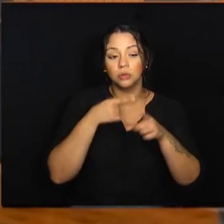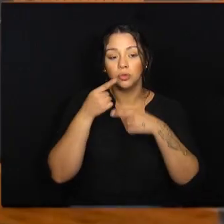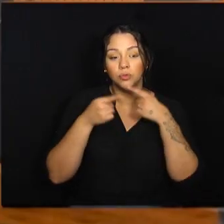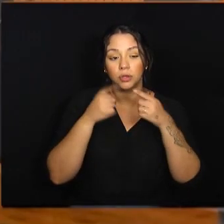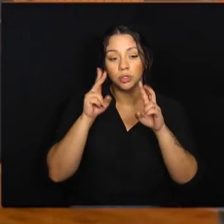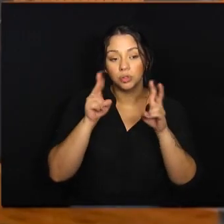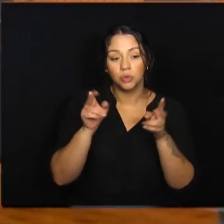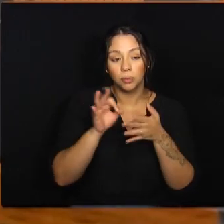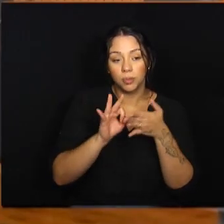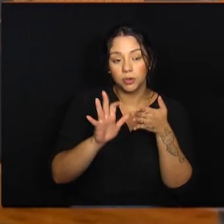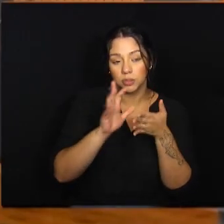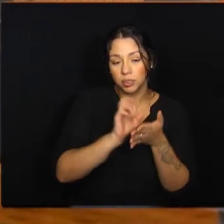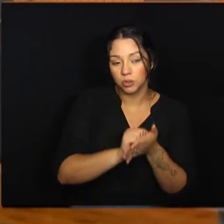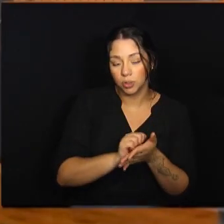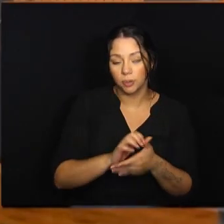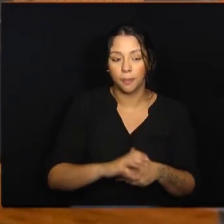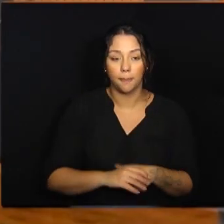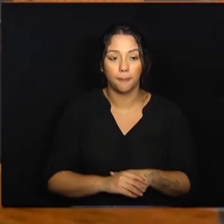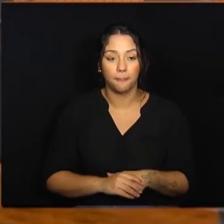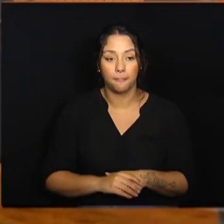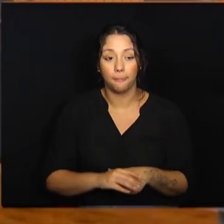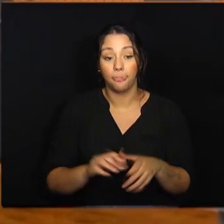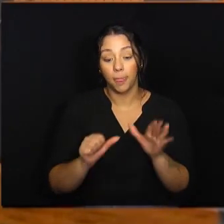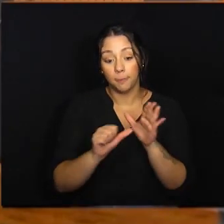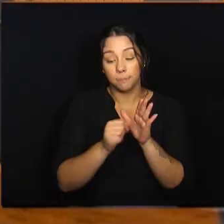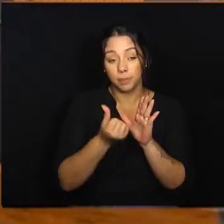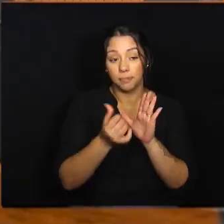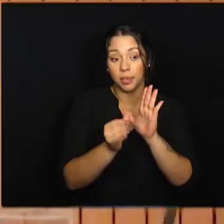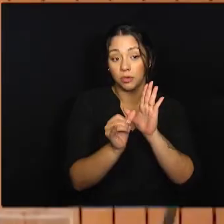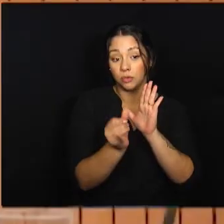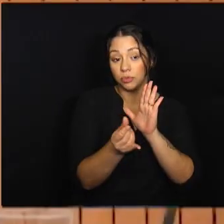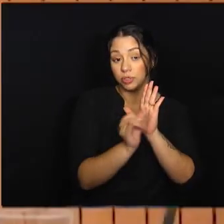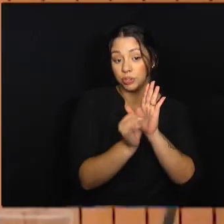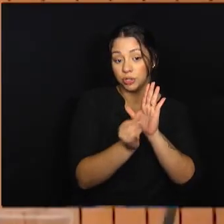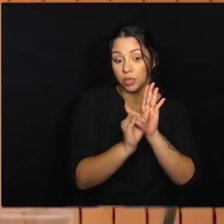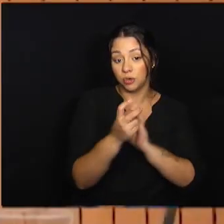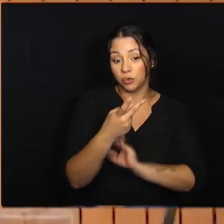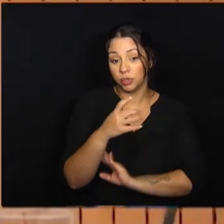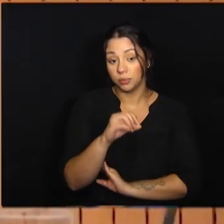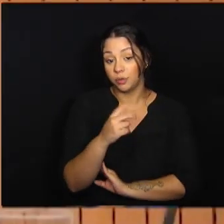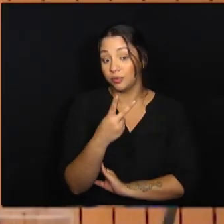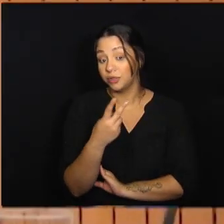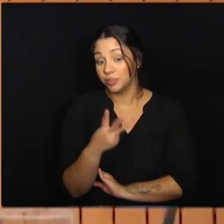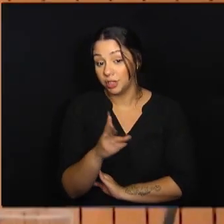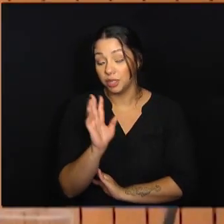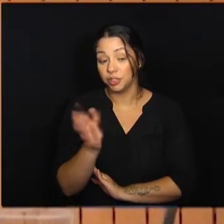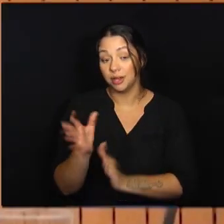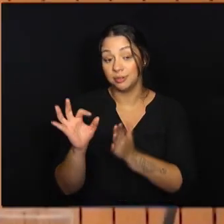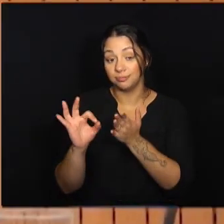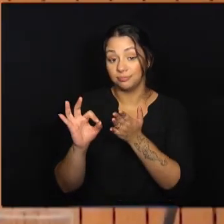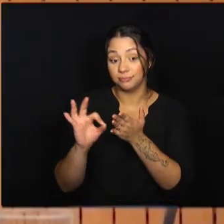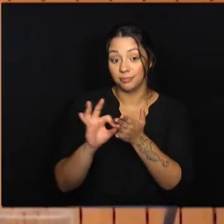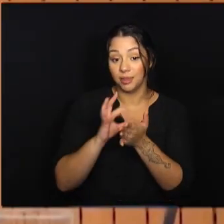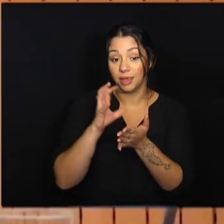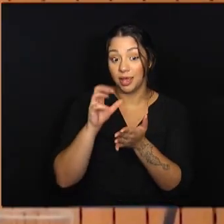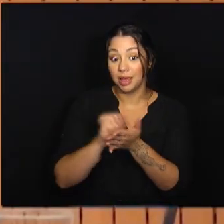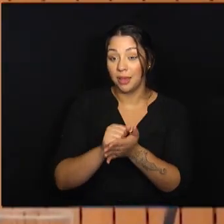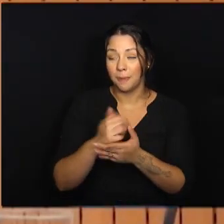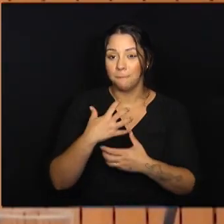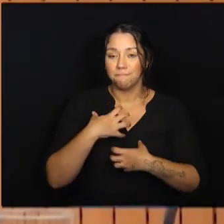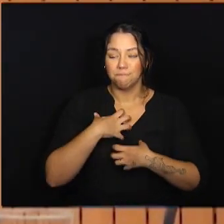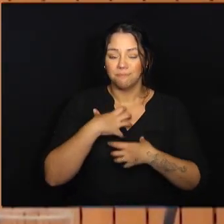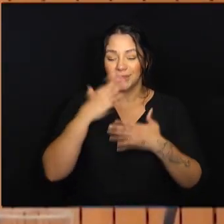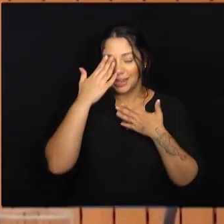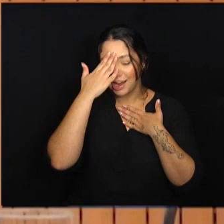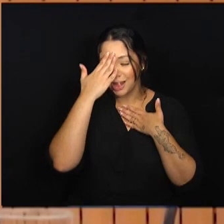esse primeiro edital de 2023, né, através de inscrição de oficineiro, para mim é muito